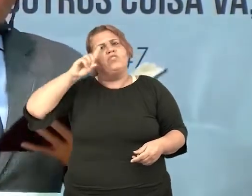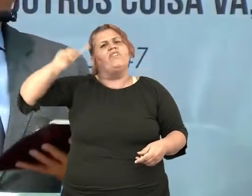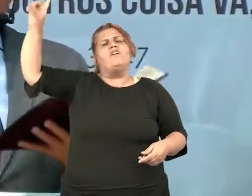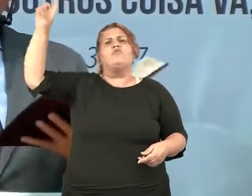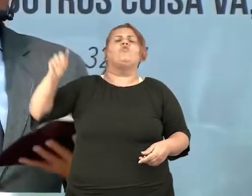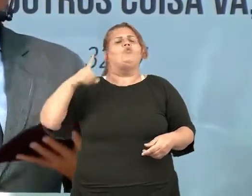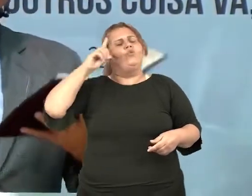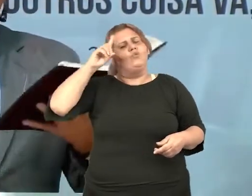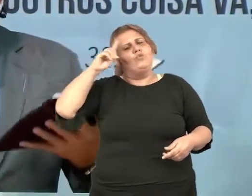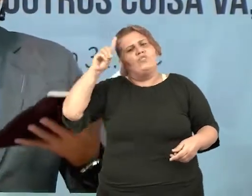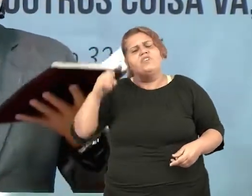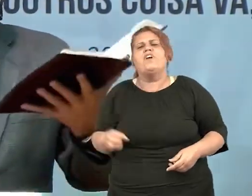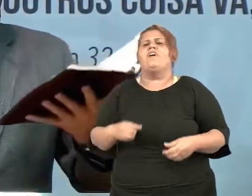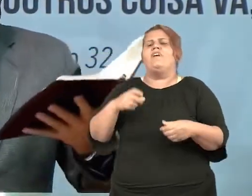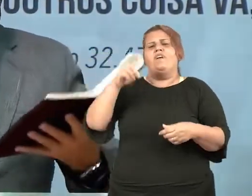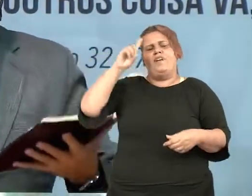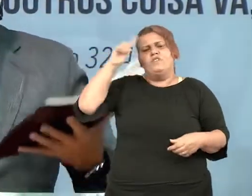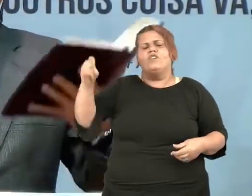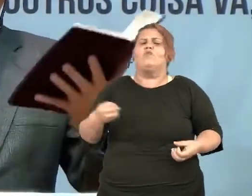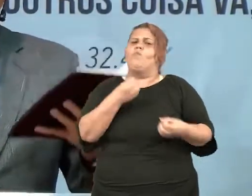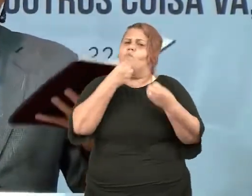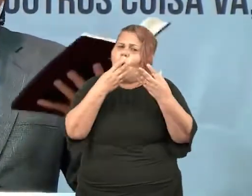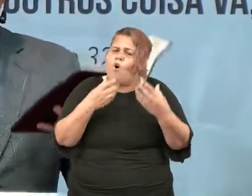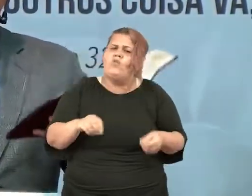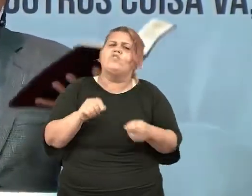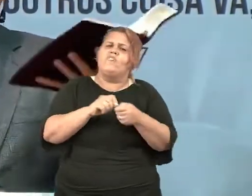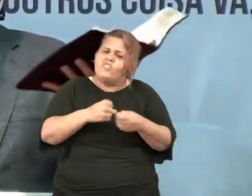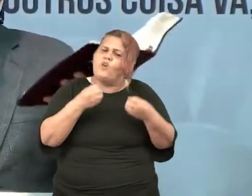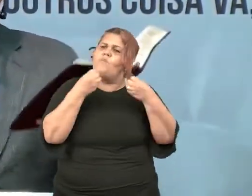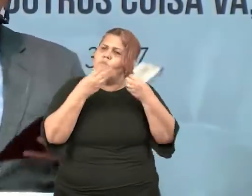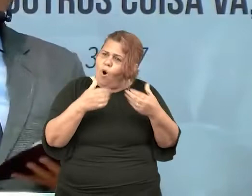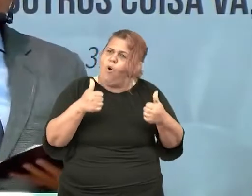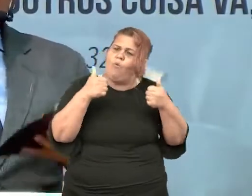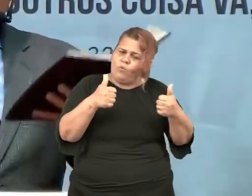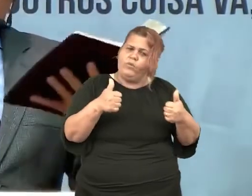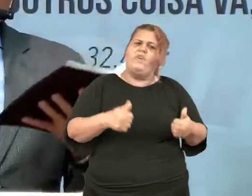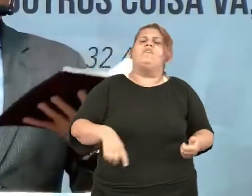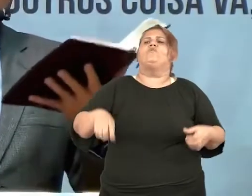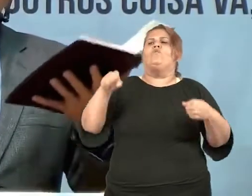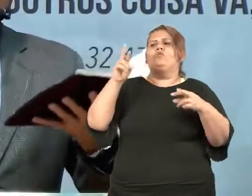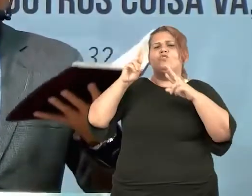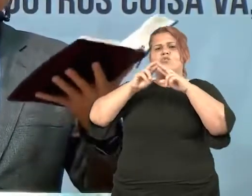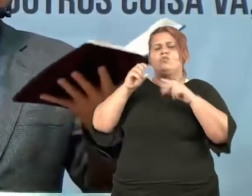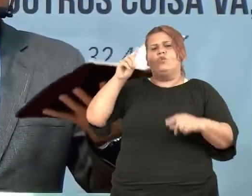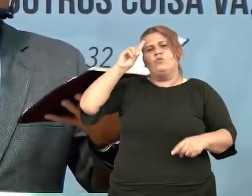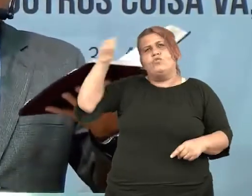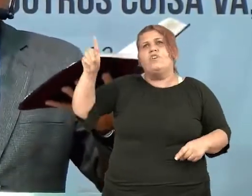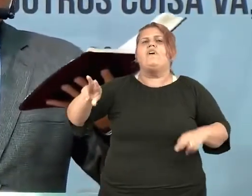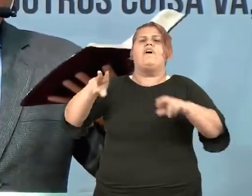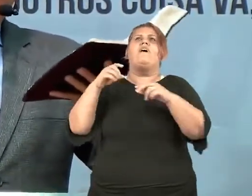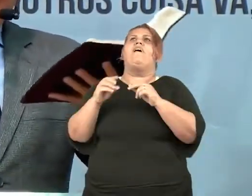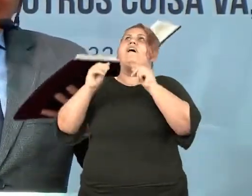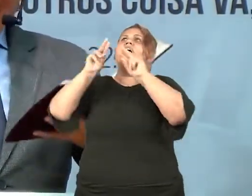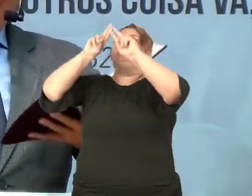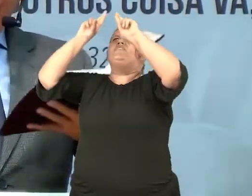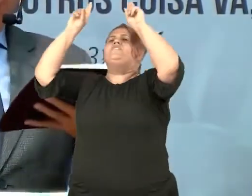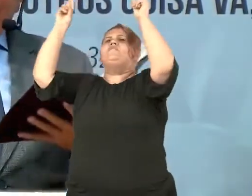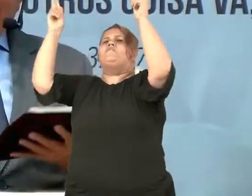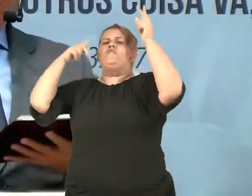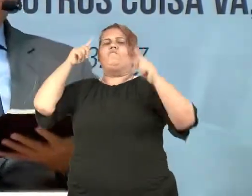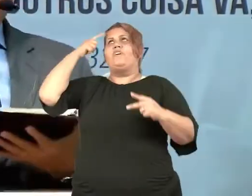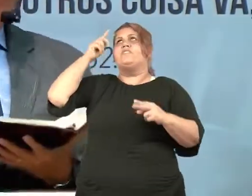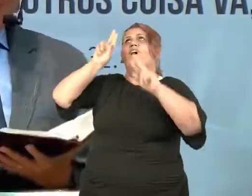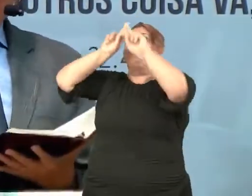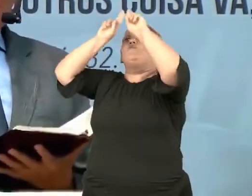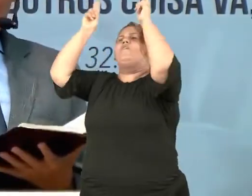bem, todo dia é dia de investir no próximo, todo dia é dia de investir no reino, todo dia é dia de você pensar além de